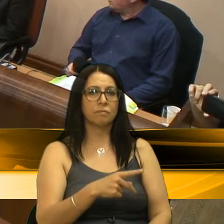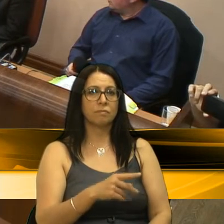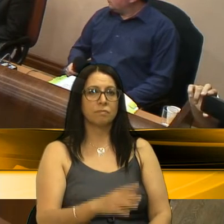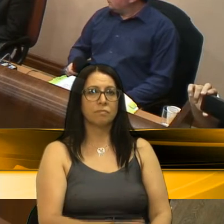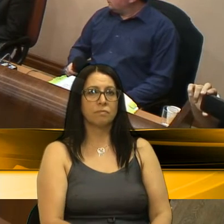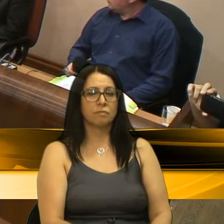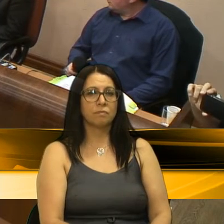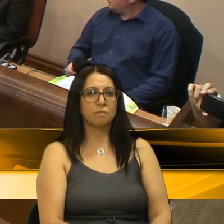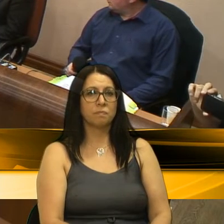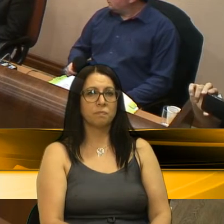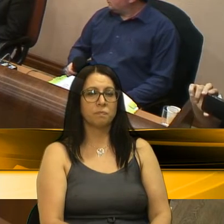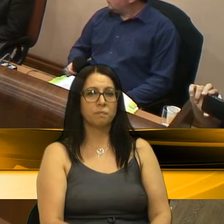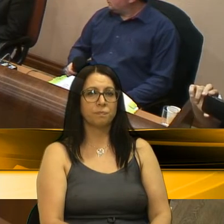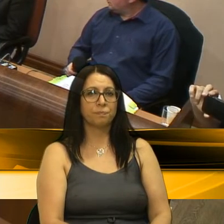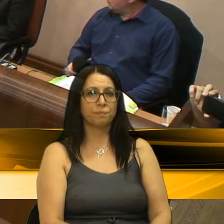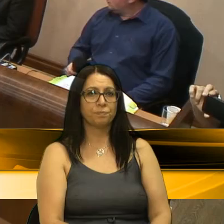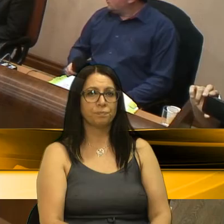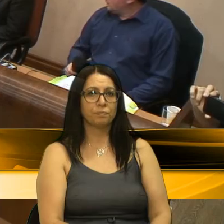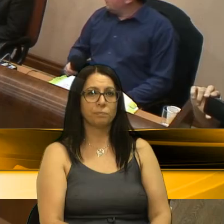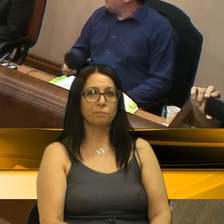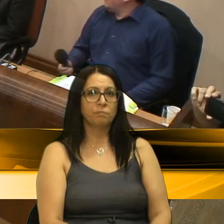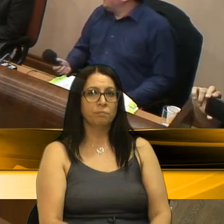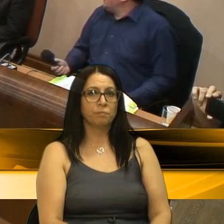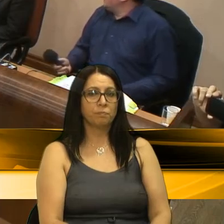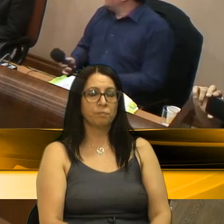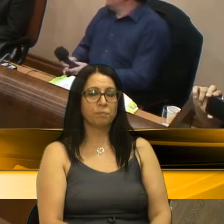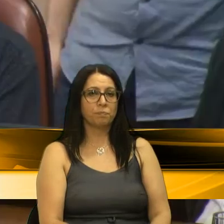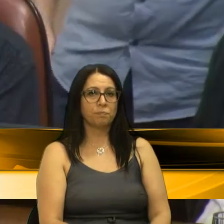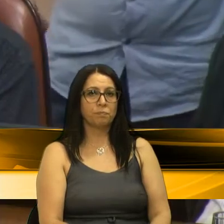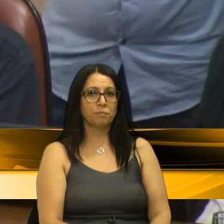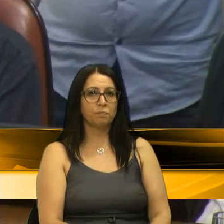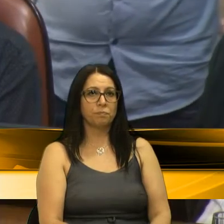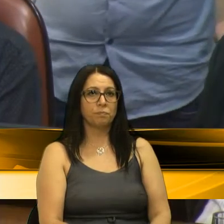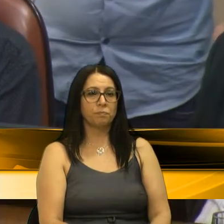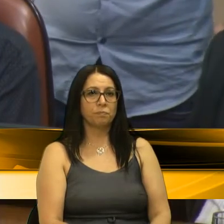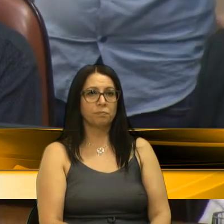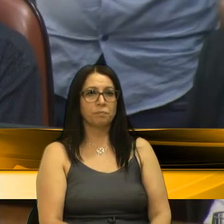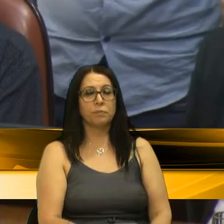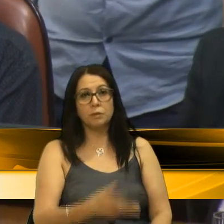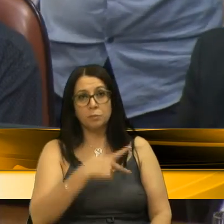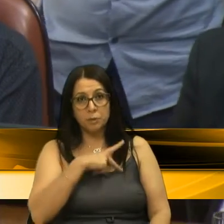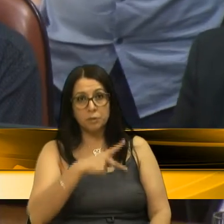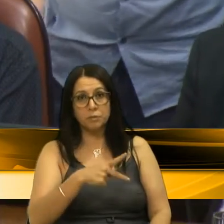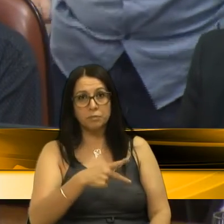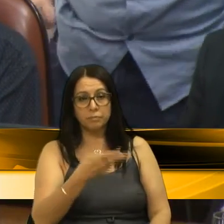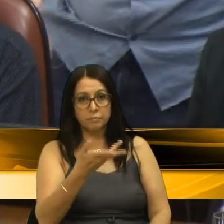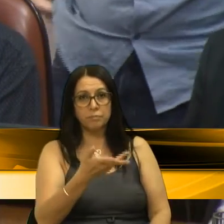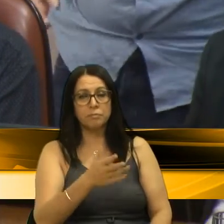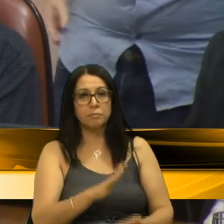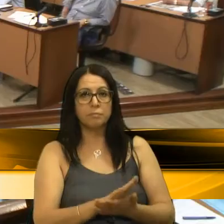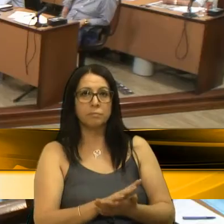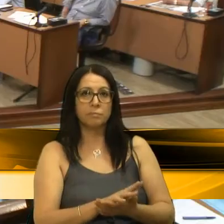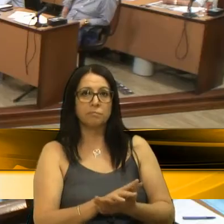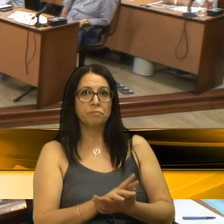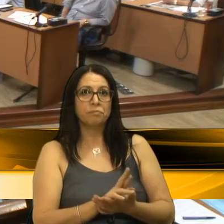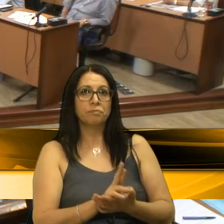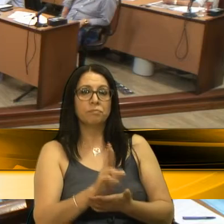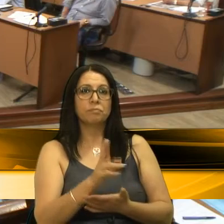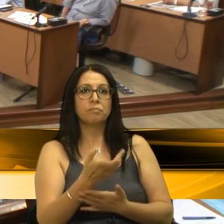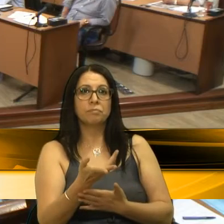peças principais. É o que está na jurisprudência, é o que está na decisão, as peças principais, senhor